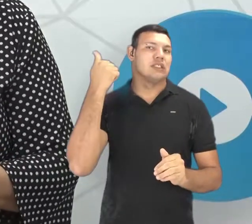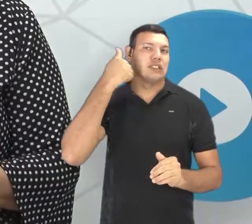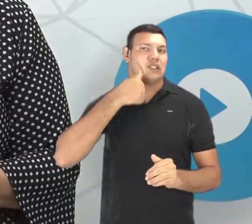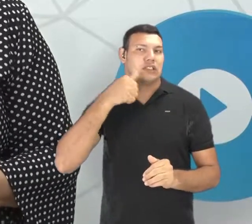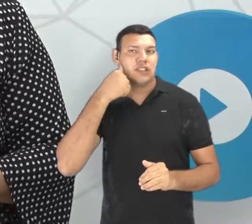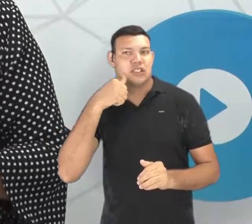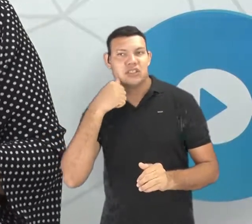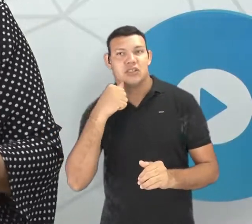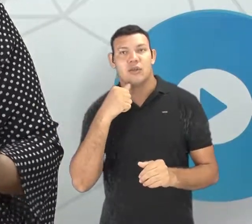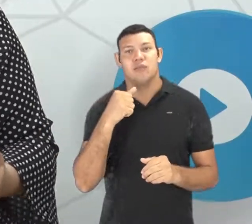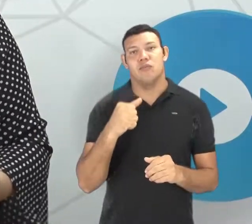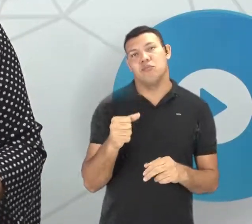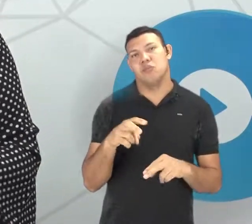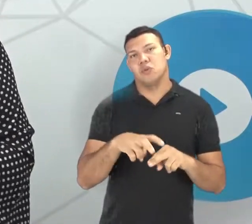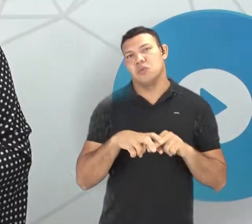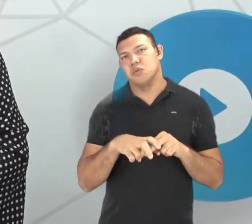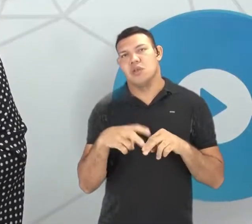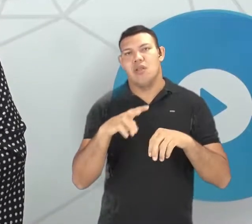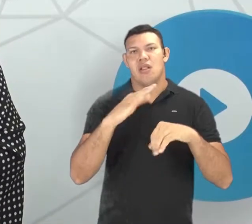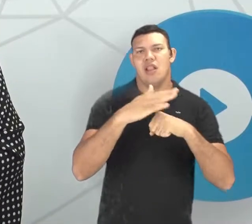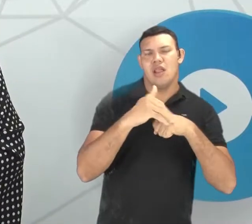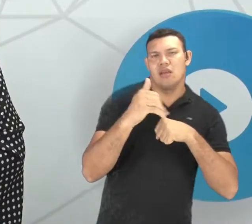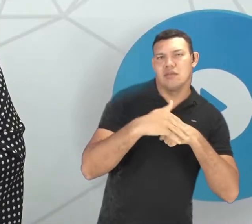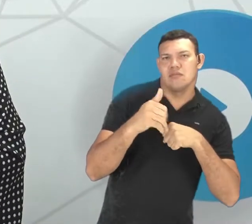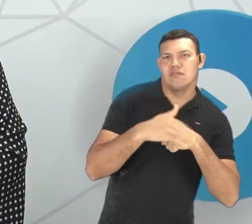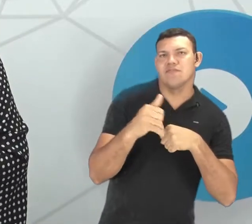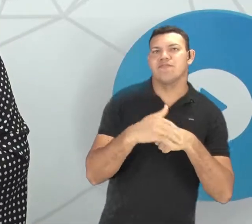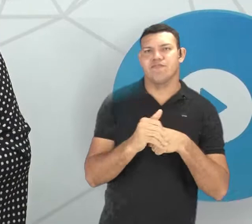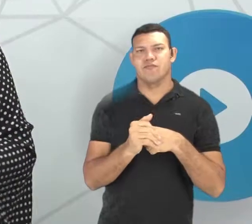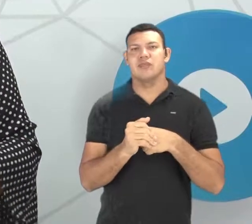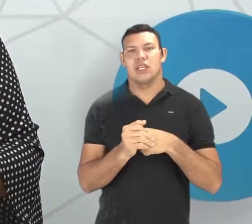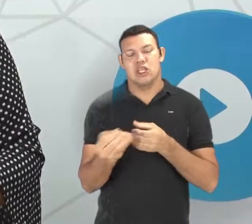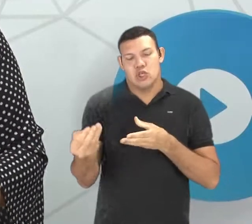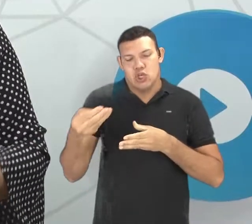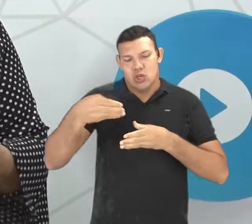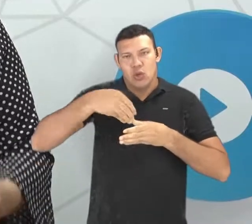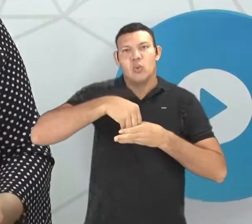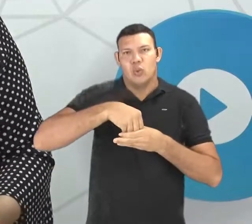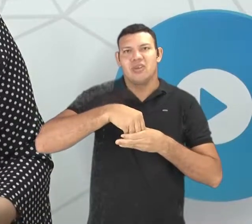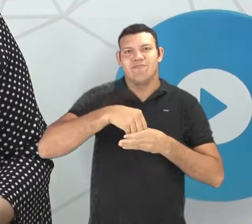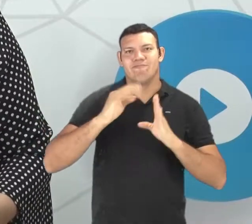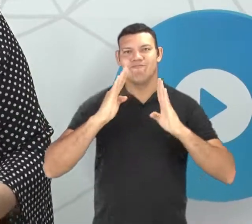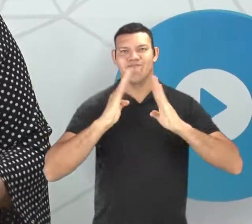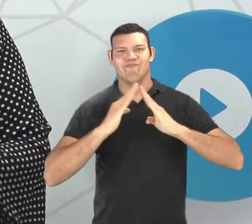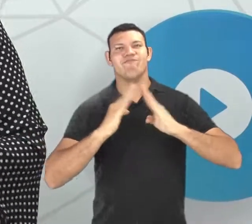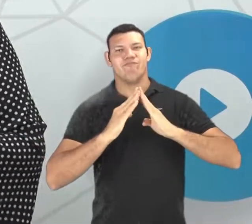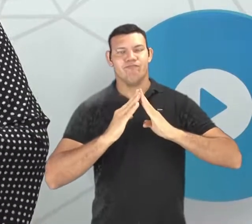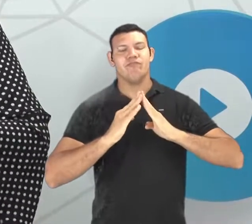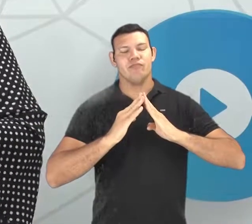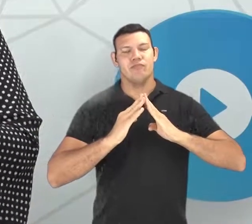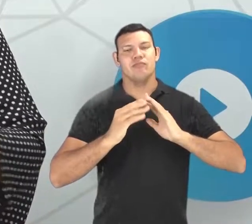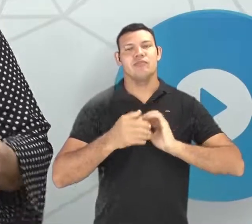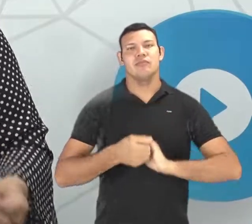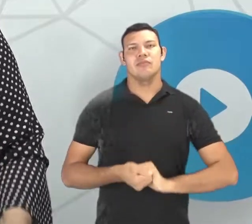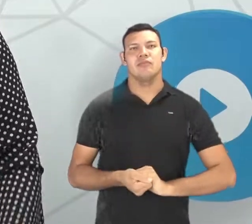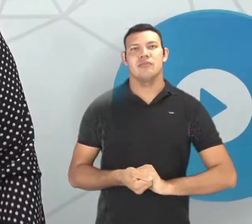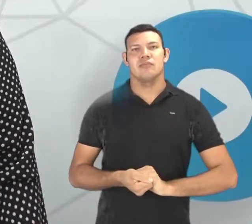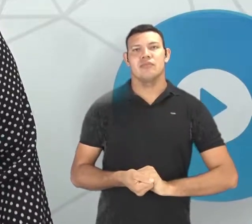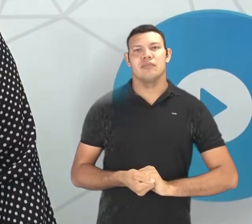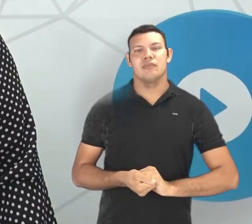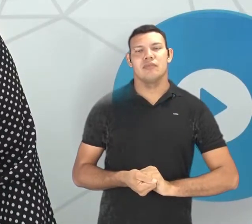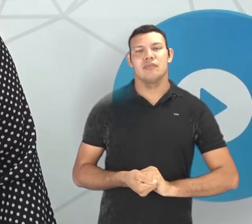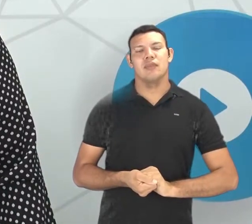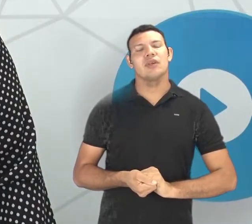afeto. Geralmente, os crimes de feminicídio, eles acontecem no recinto dos lares, ou seja, dentro das